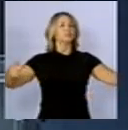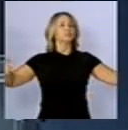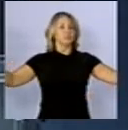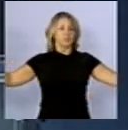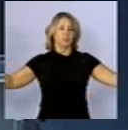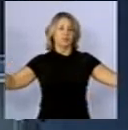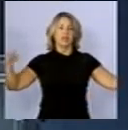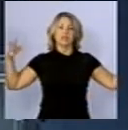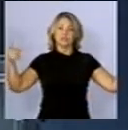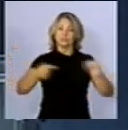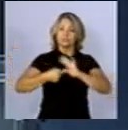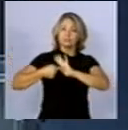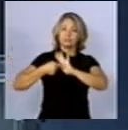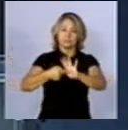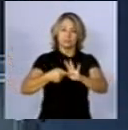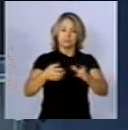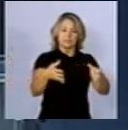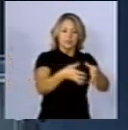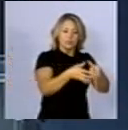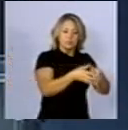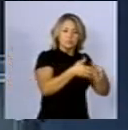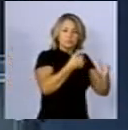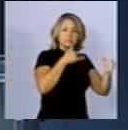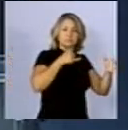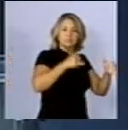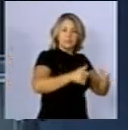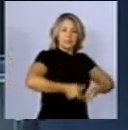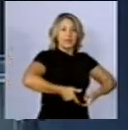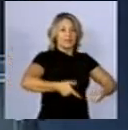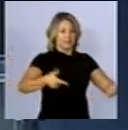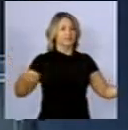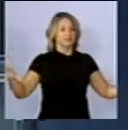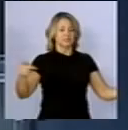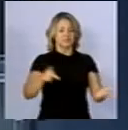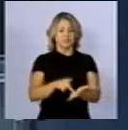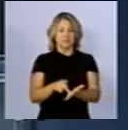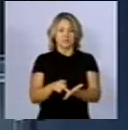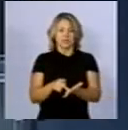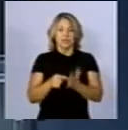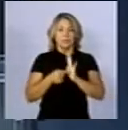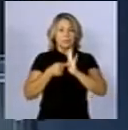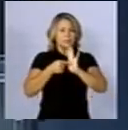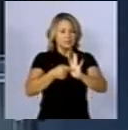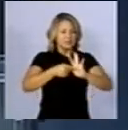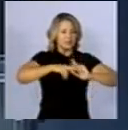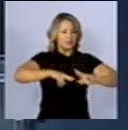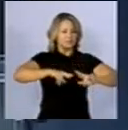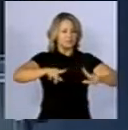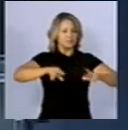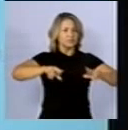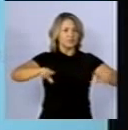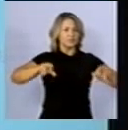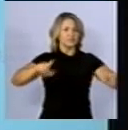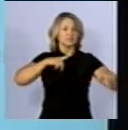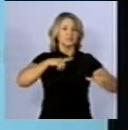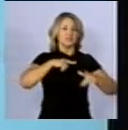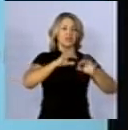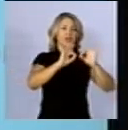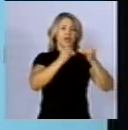Eh, tudo que se refere a esse setor é é grandioso e para mostrar a complexidade e são linhas